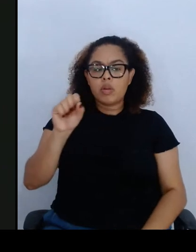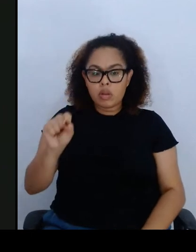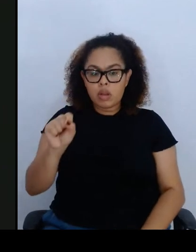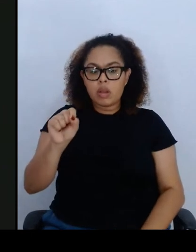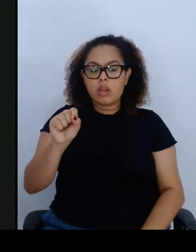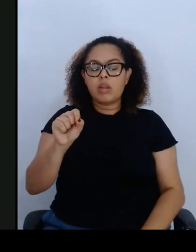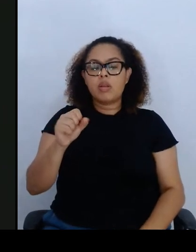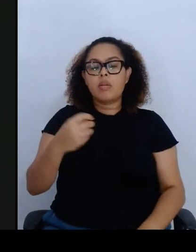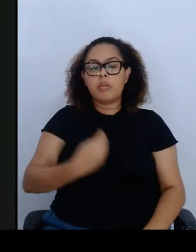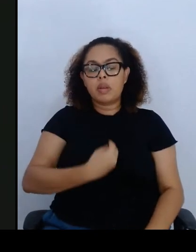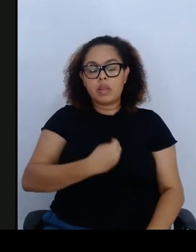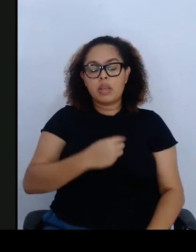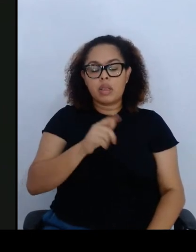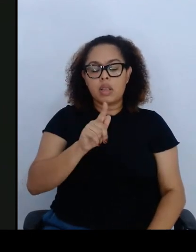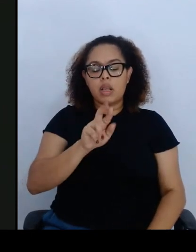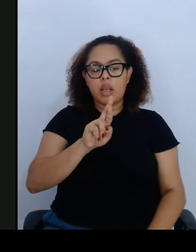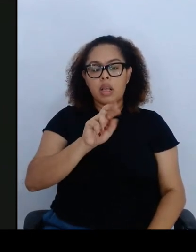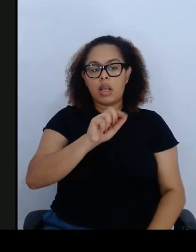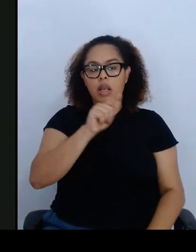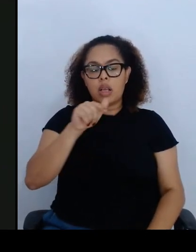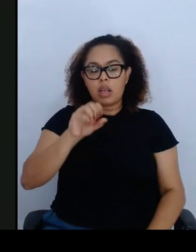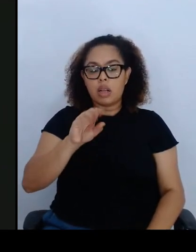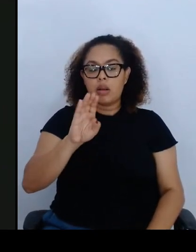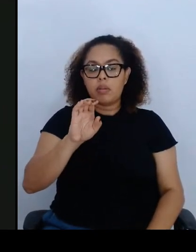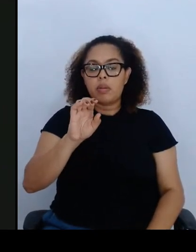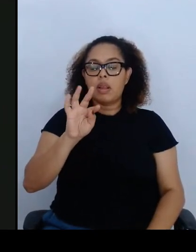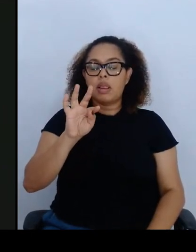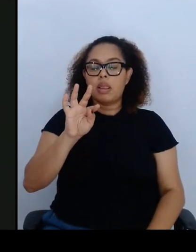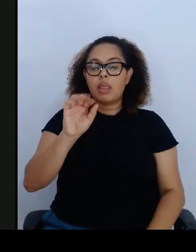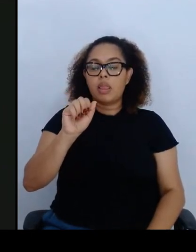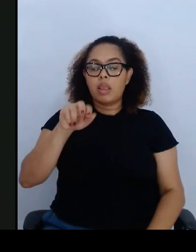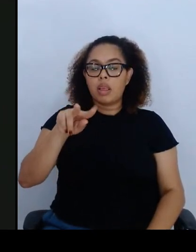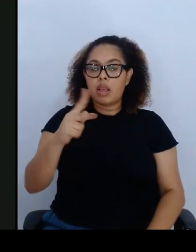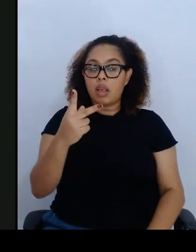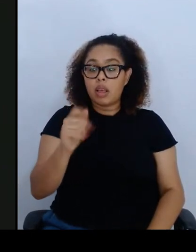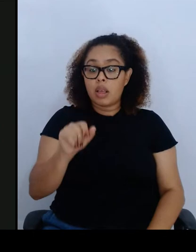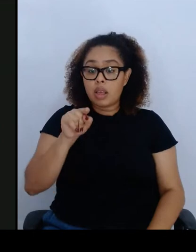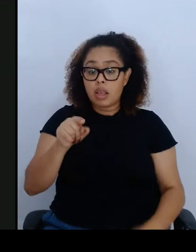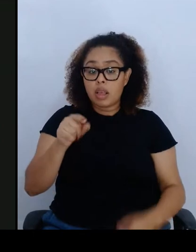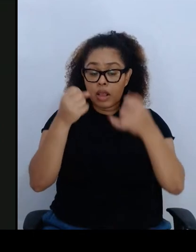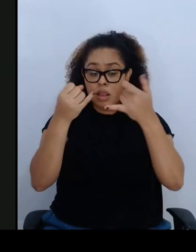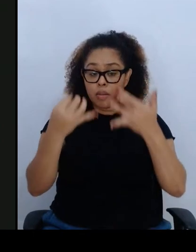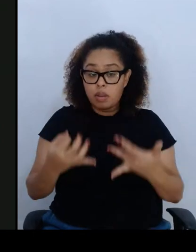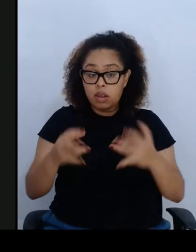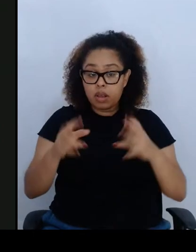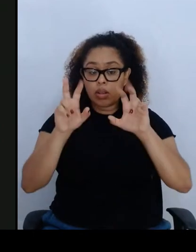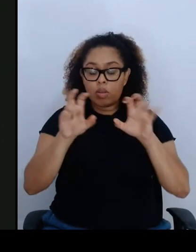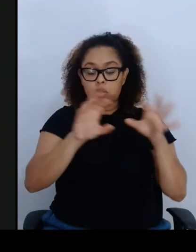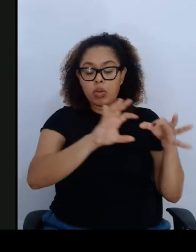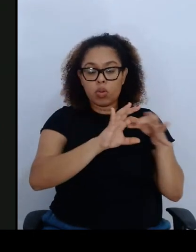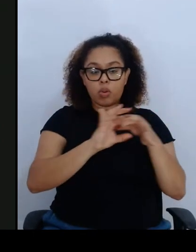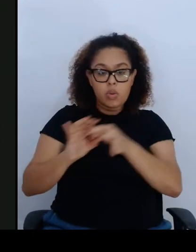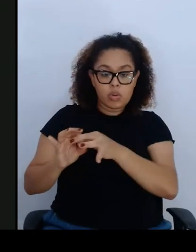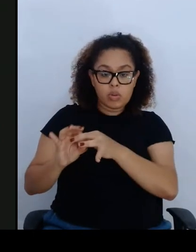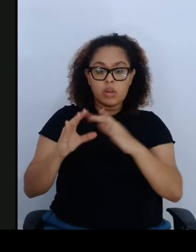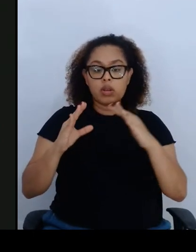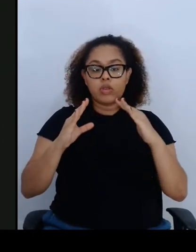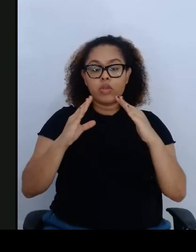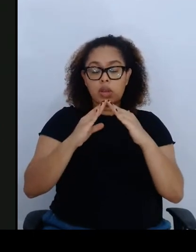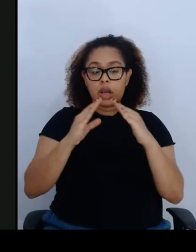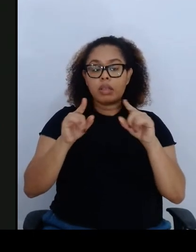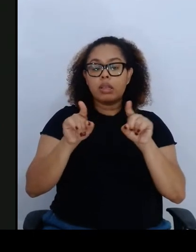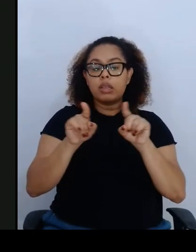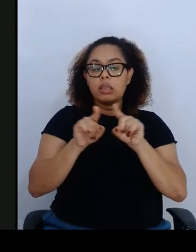1950 argumentando que bacon dialoga com a importância do hábito doméstico e da cultura pública para